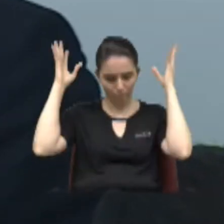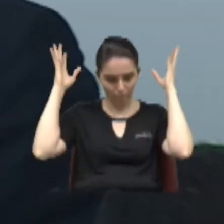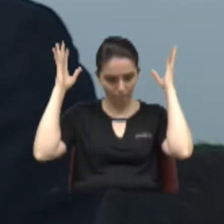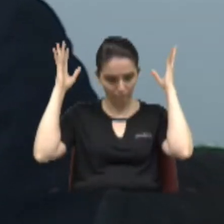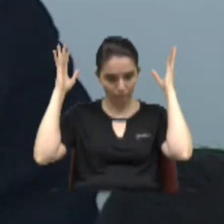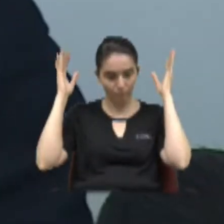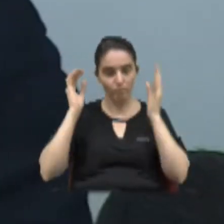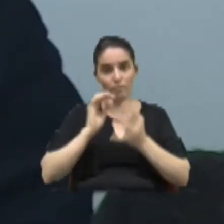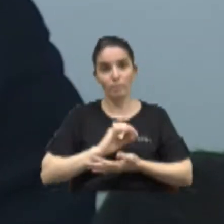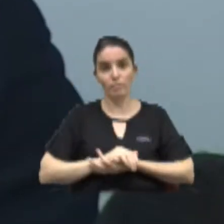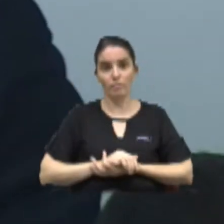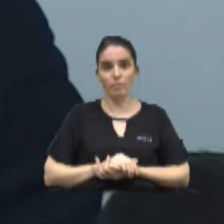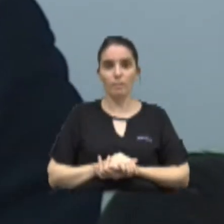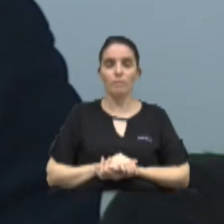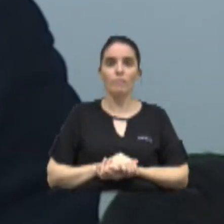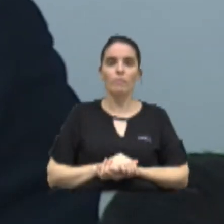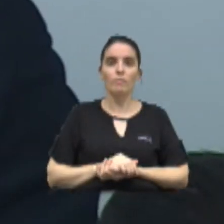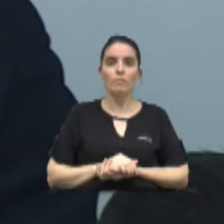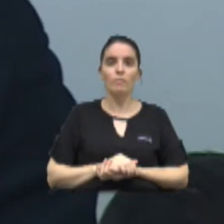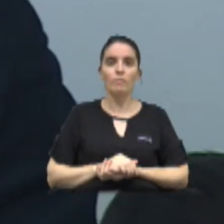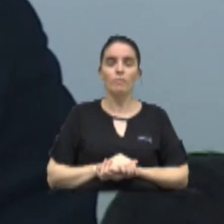PM.